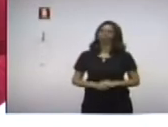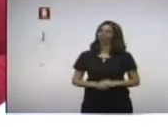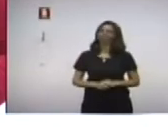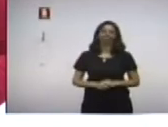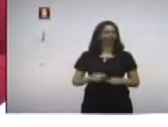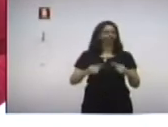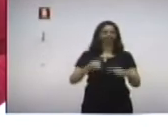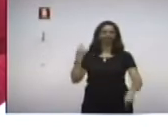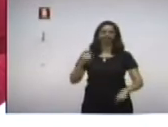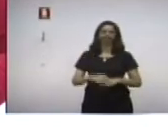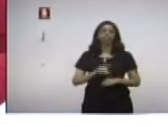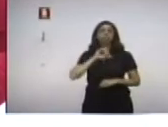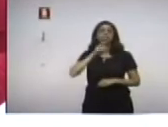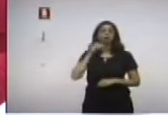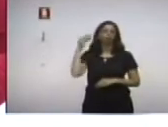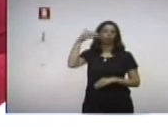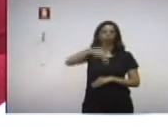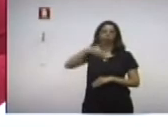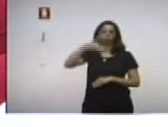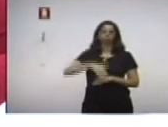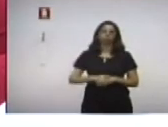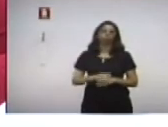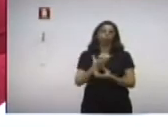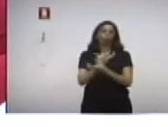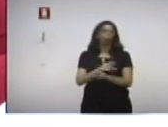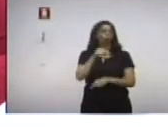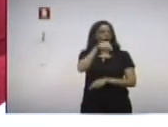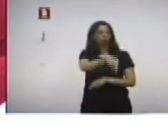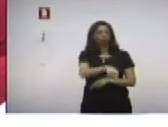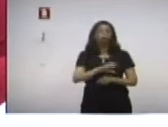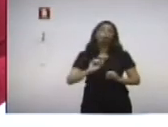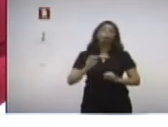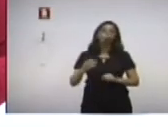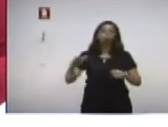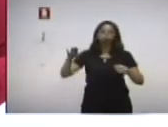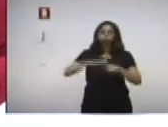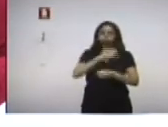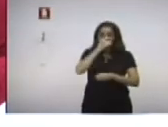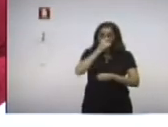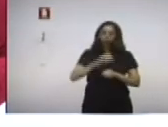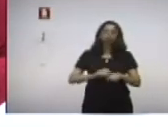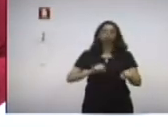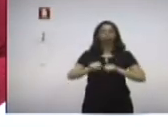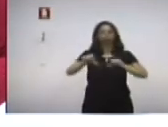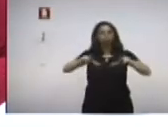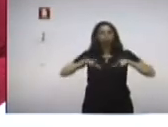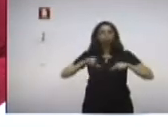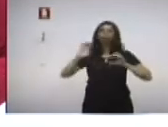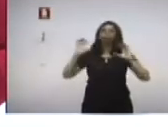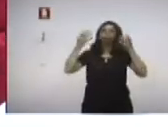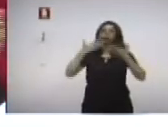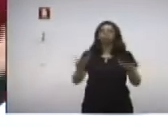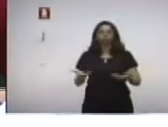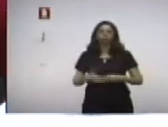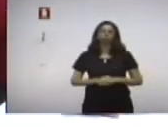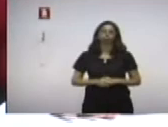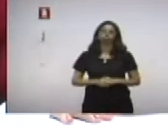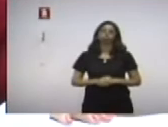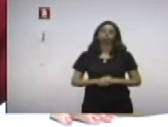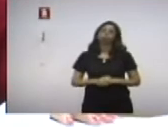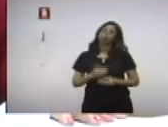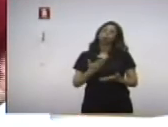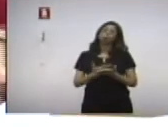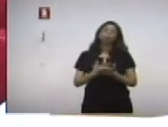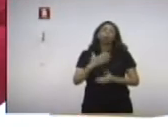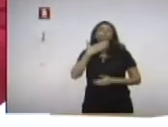a gente convoca não bate nunca porque sempre o plenário está sendo usado no fim de ano então é difícil também para estar fazendo isso que nós vamos precisar